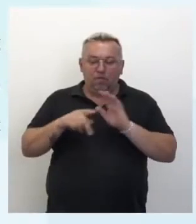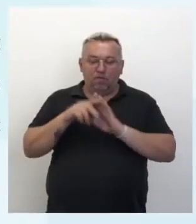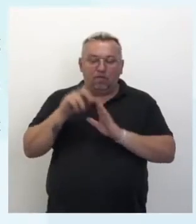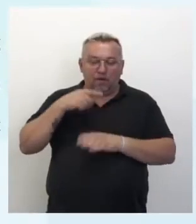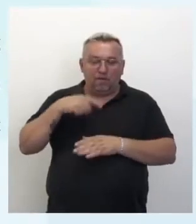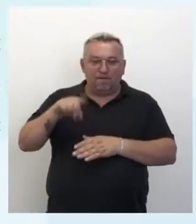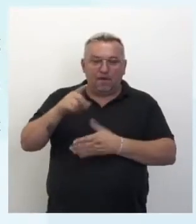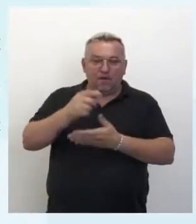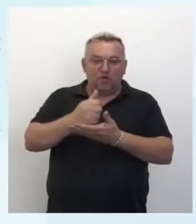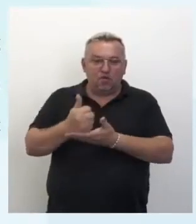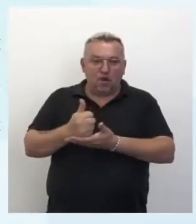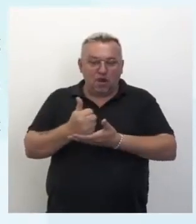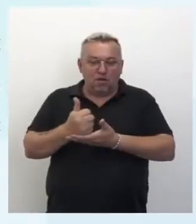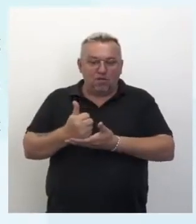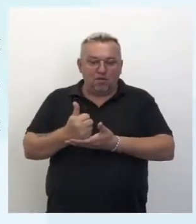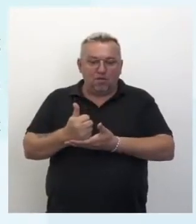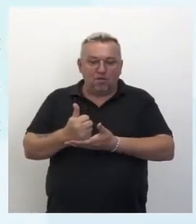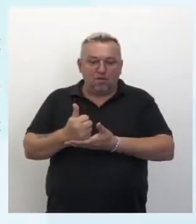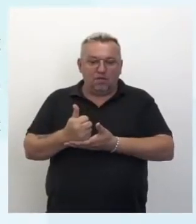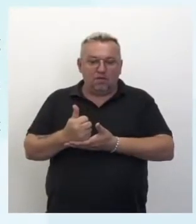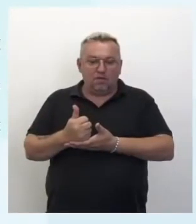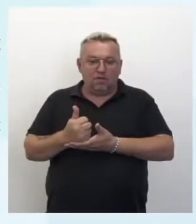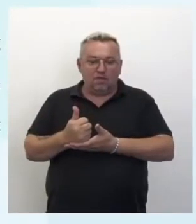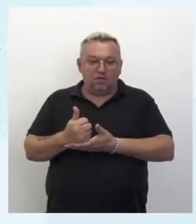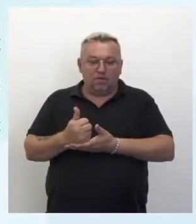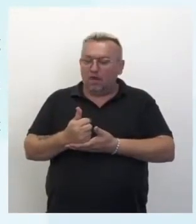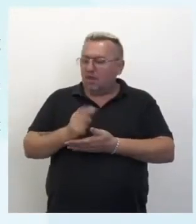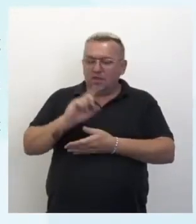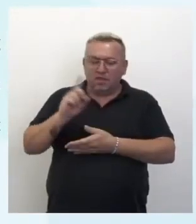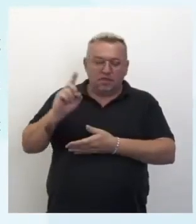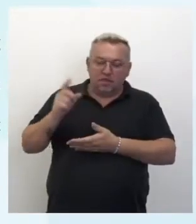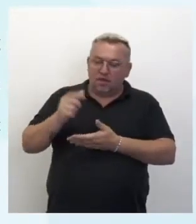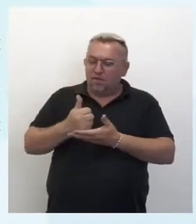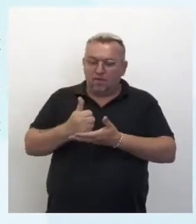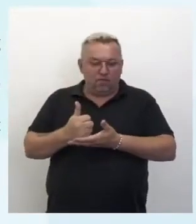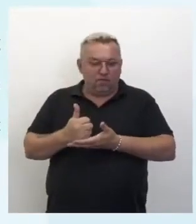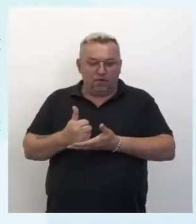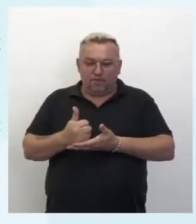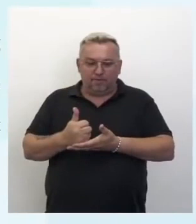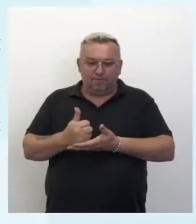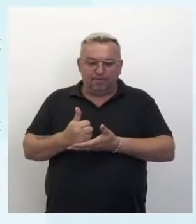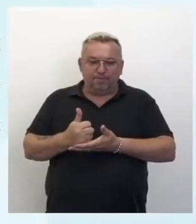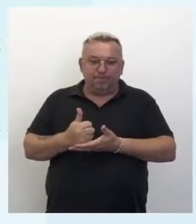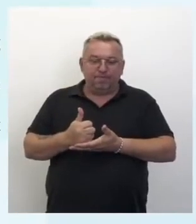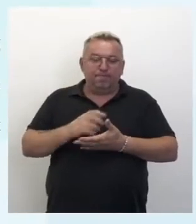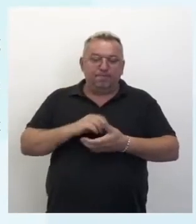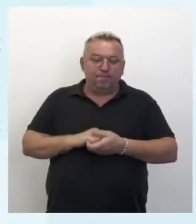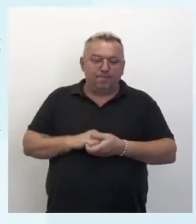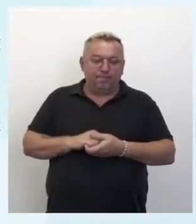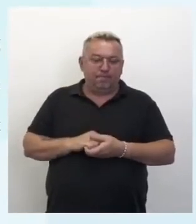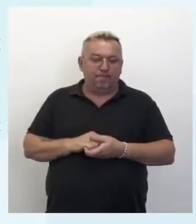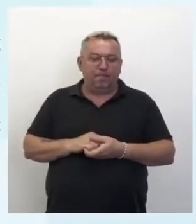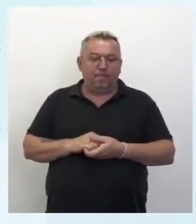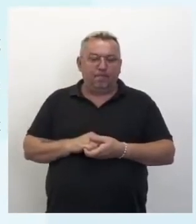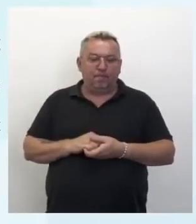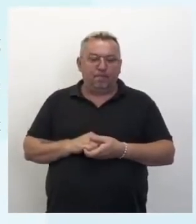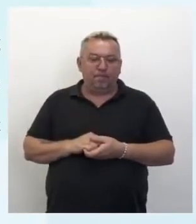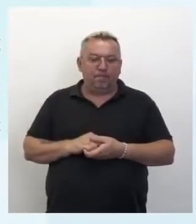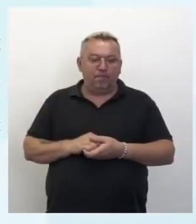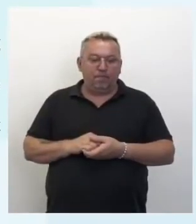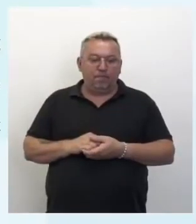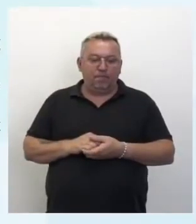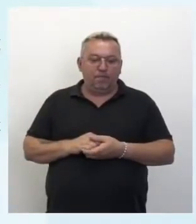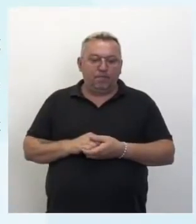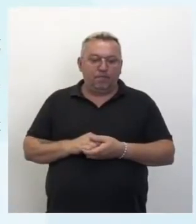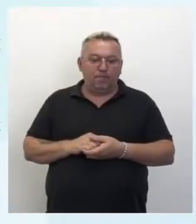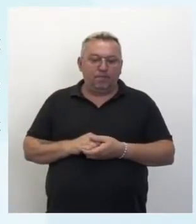jogar. Agora, they are not going to spend. Eles não vão. Né? Então, not aqui, they are not, não vão. Então, they are not